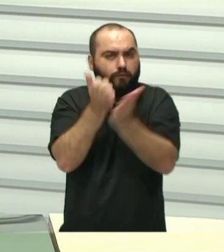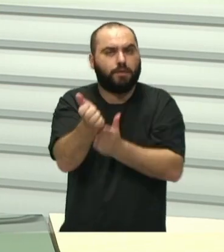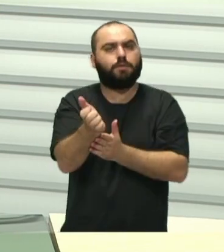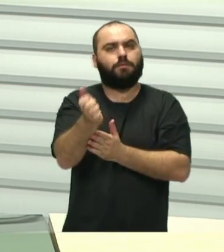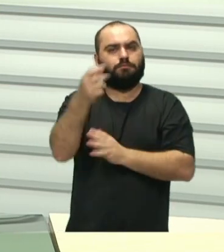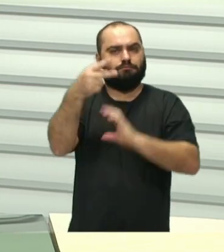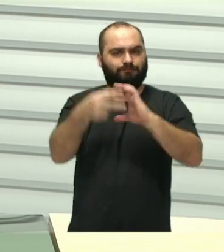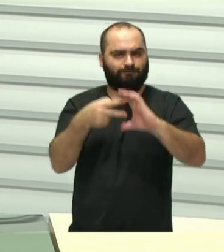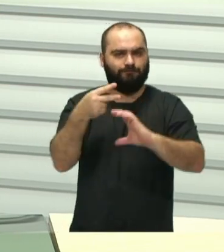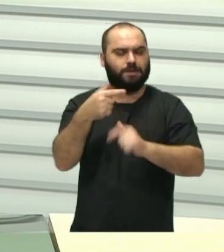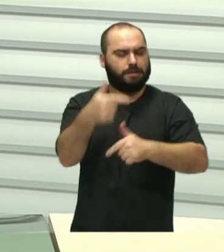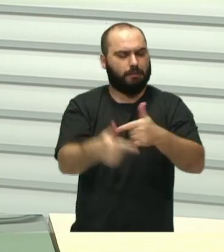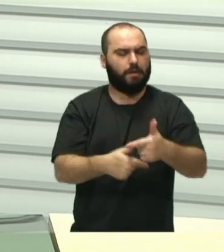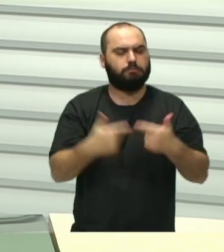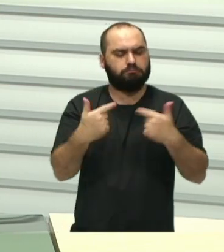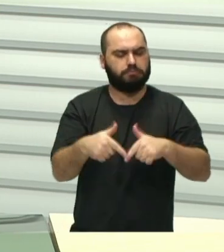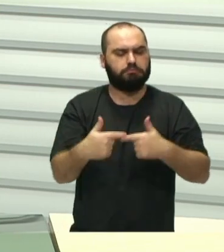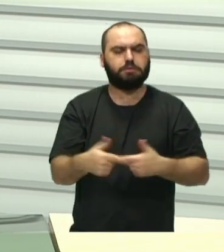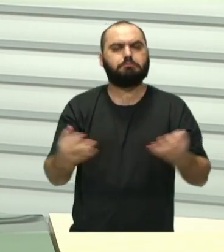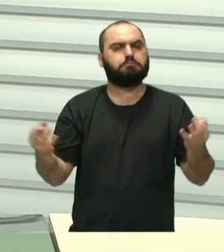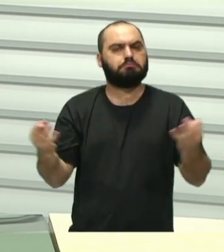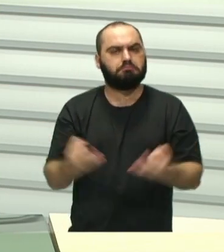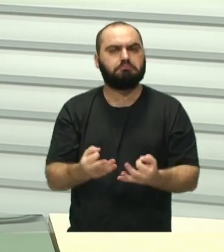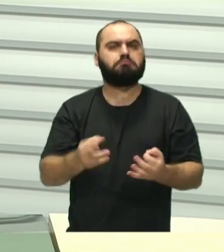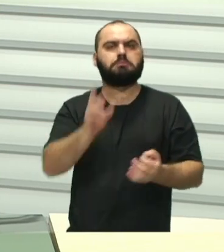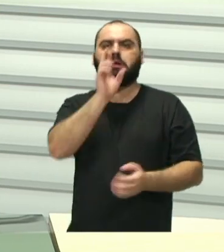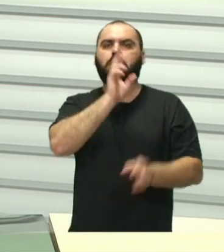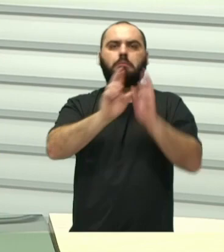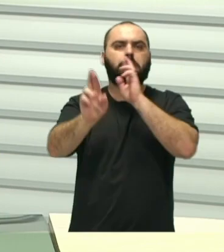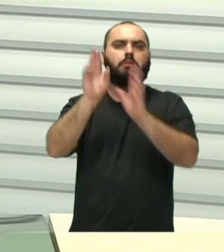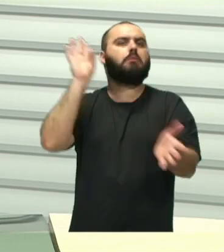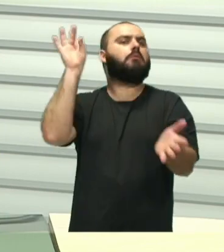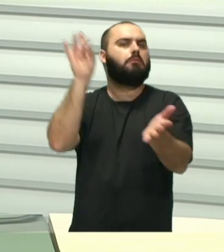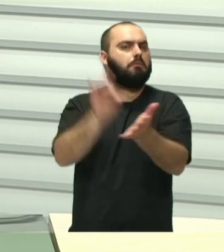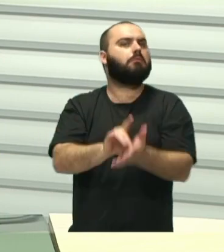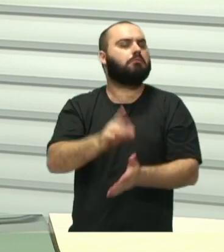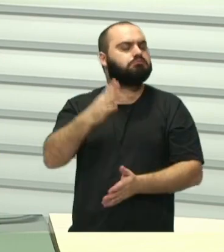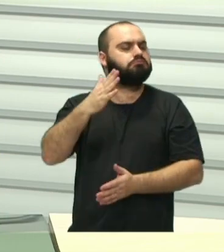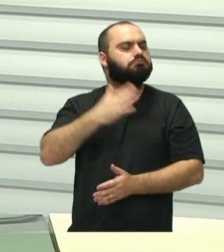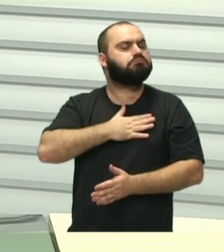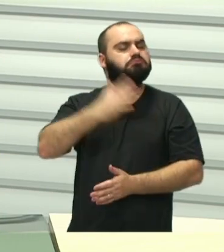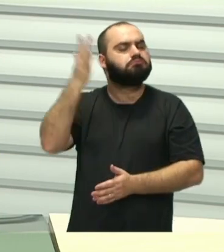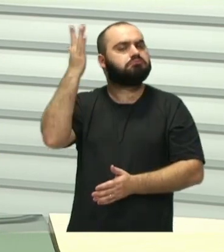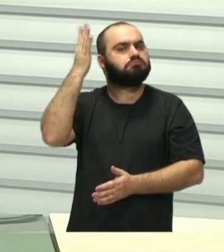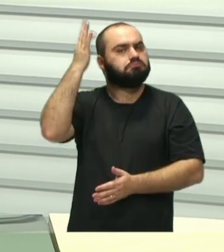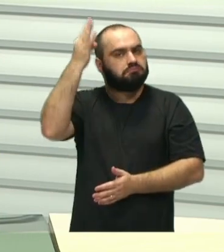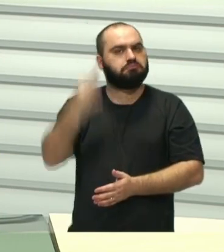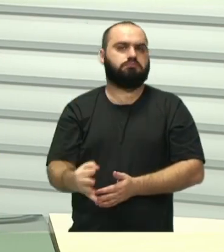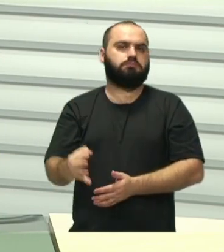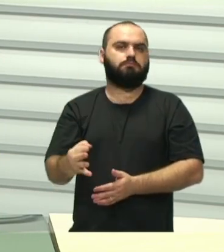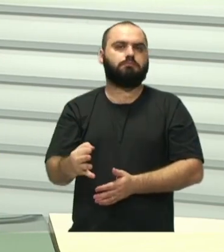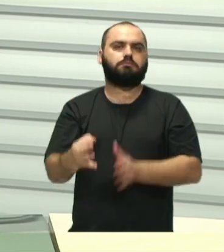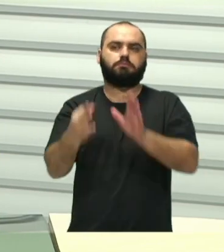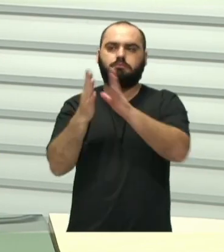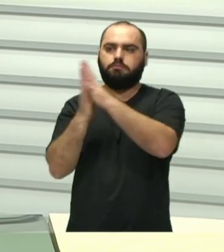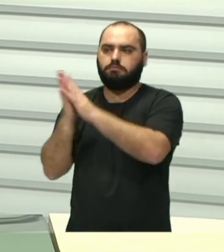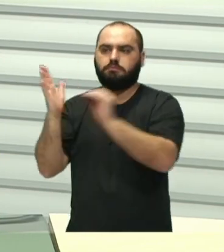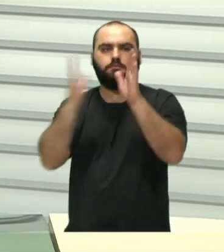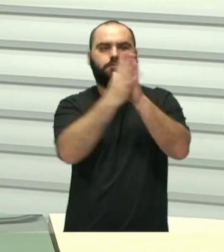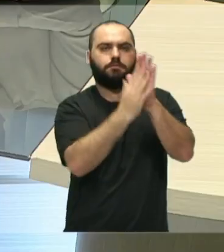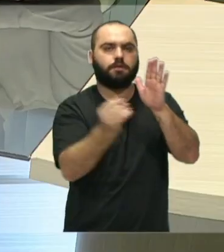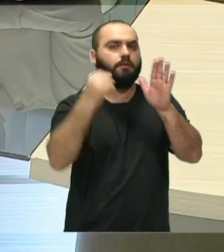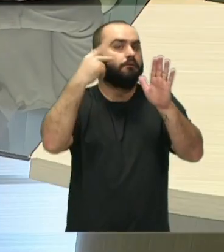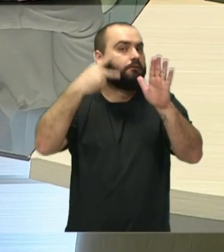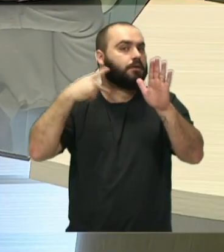da casa que tá fazendo esse trabalho mas com muito resultado prático e eu tenho certeza que vai servir exemplos exemplo em muitas outras câmaras de